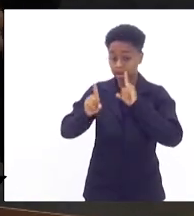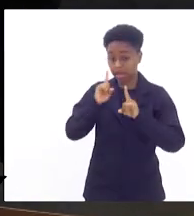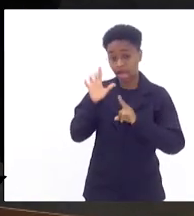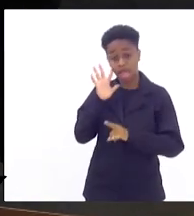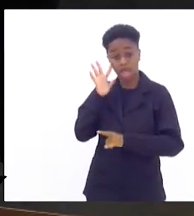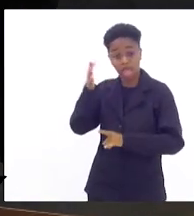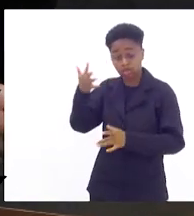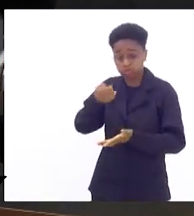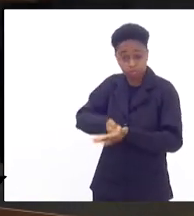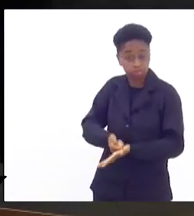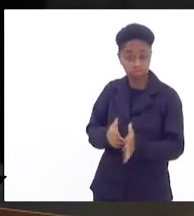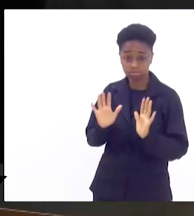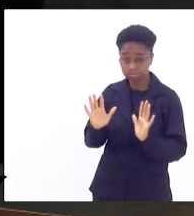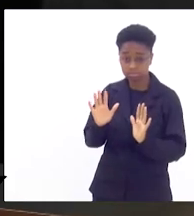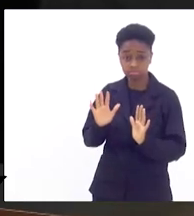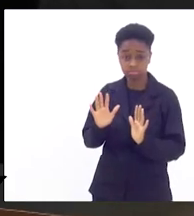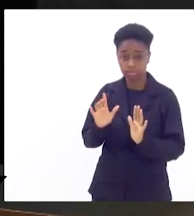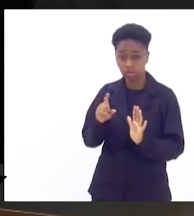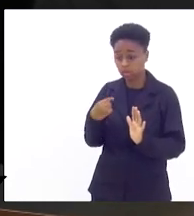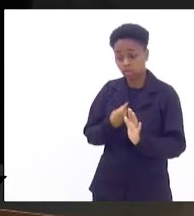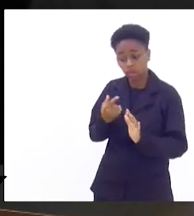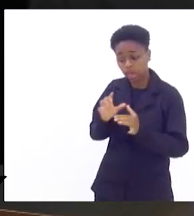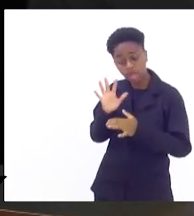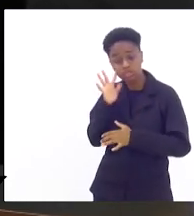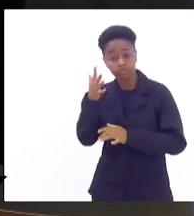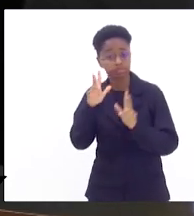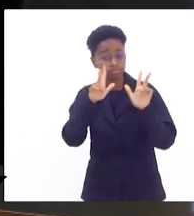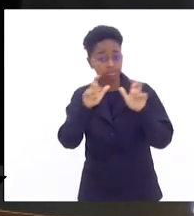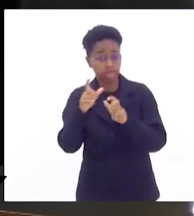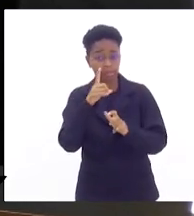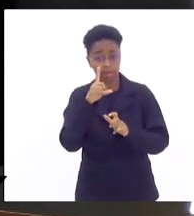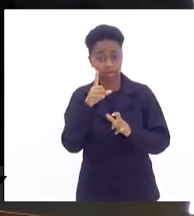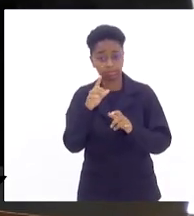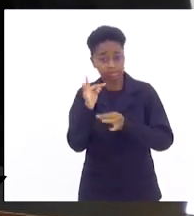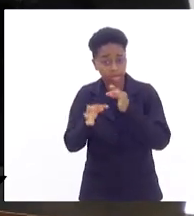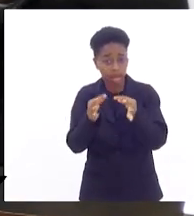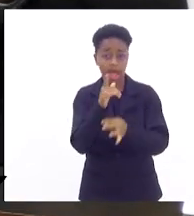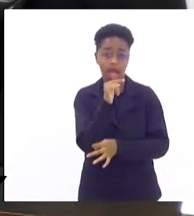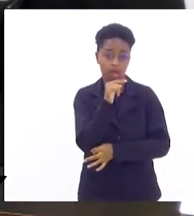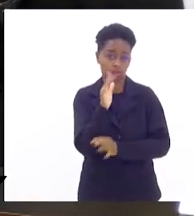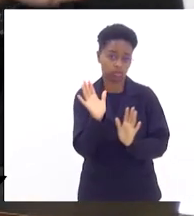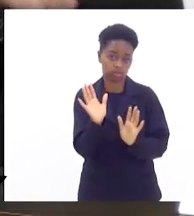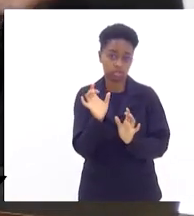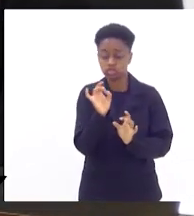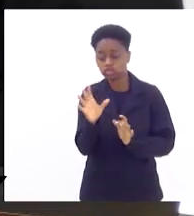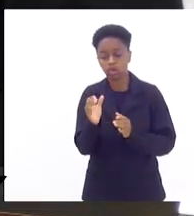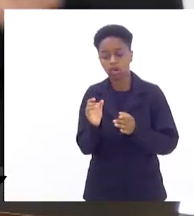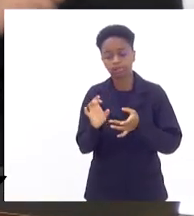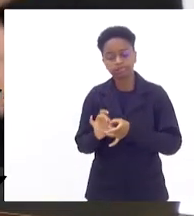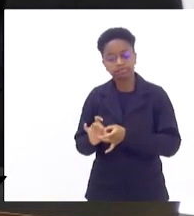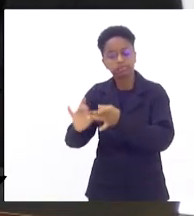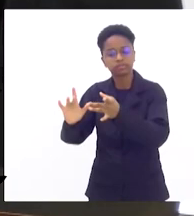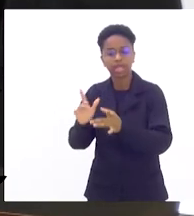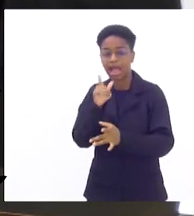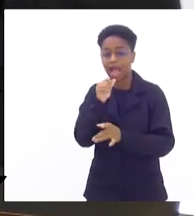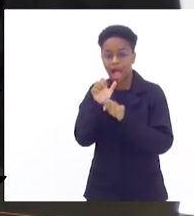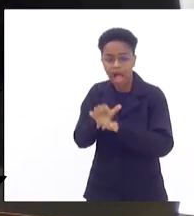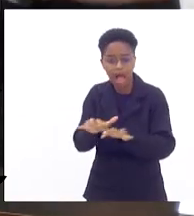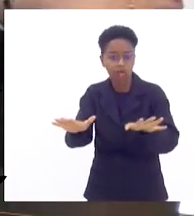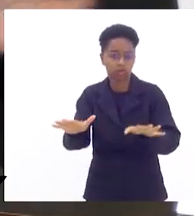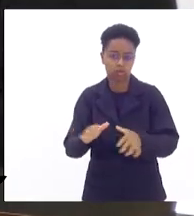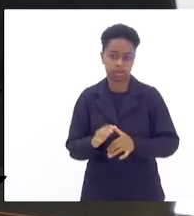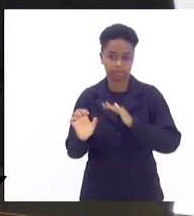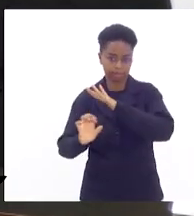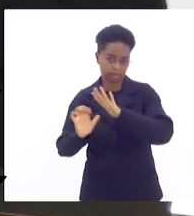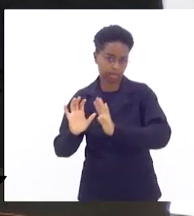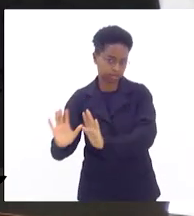a decisão de ficar com saneamento e conceder apenas o serviço de distribuição de água potável. Então, no